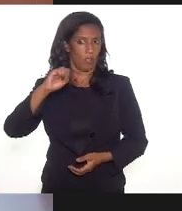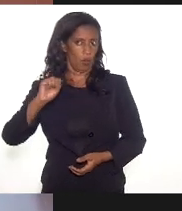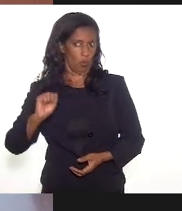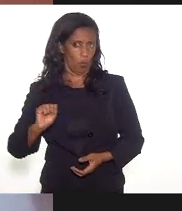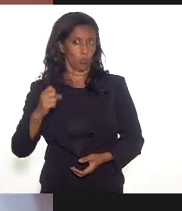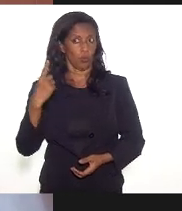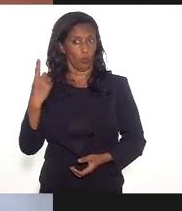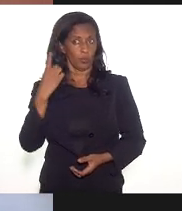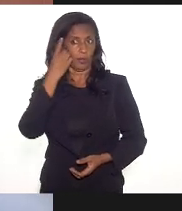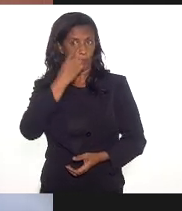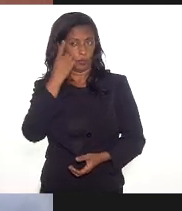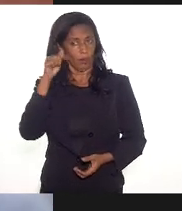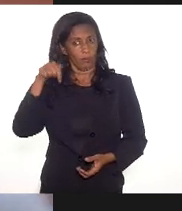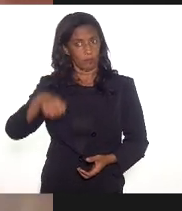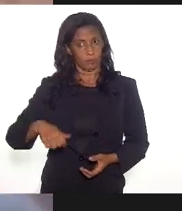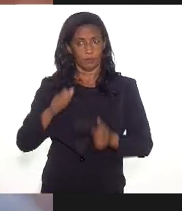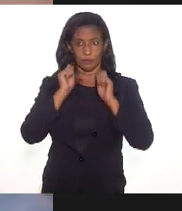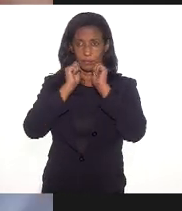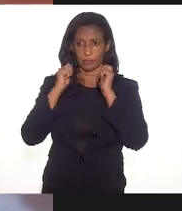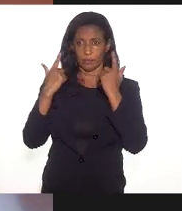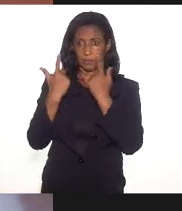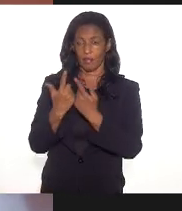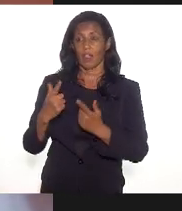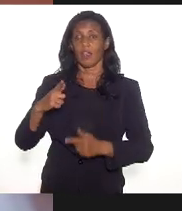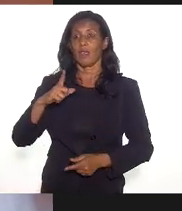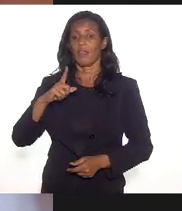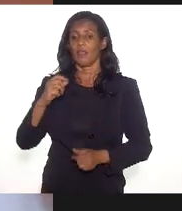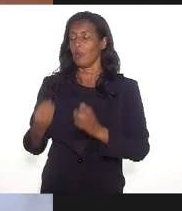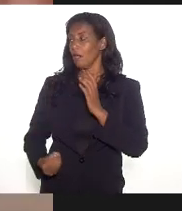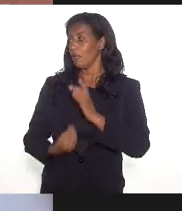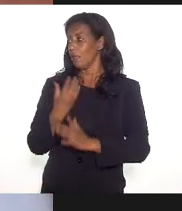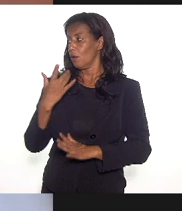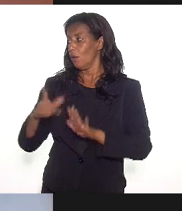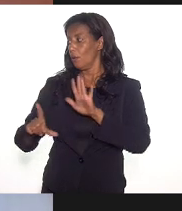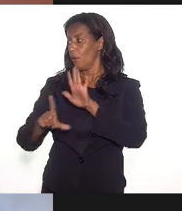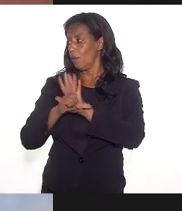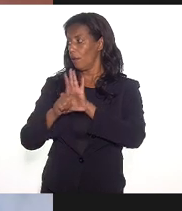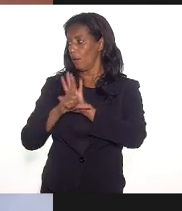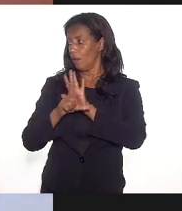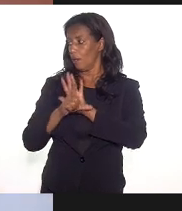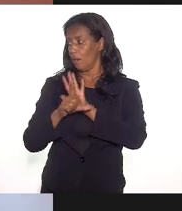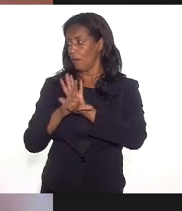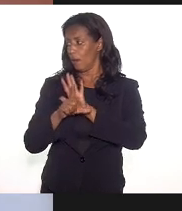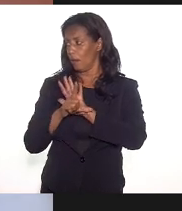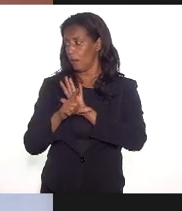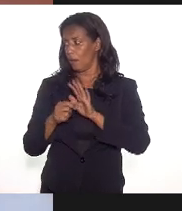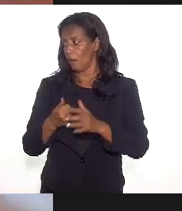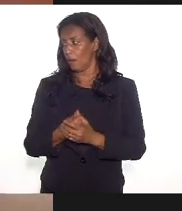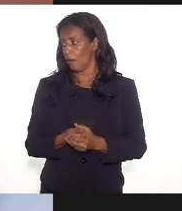deputado aqui da Alerj fez uma lei ordinária, lei comum,